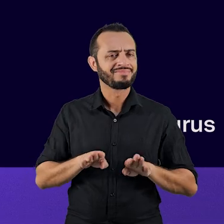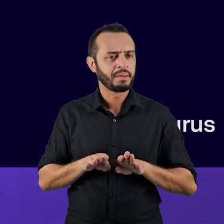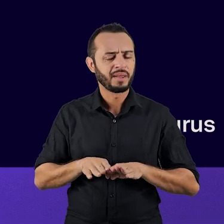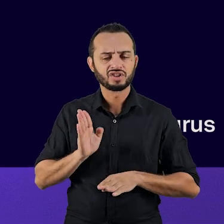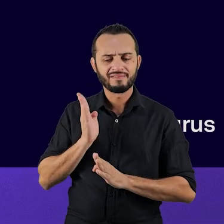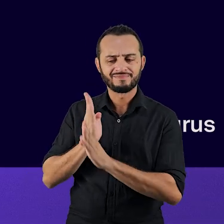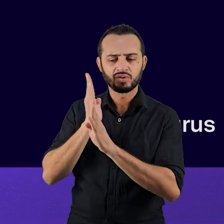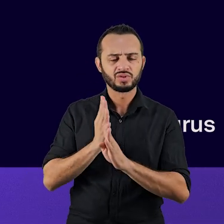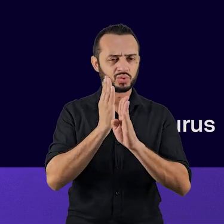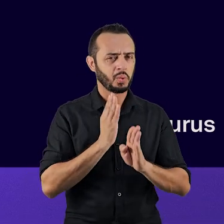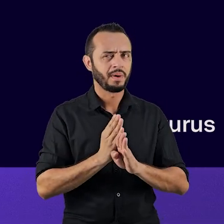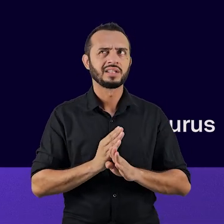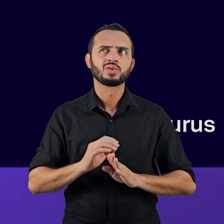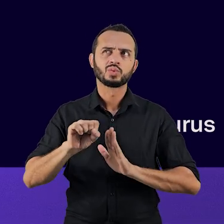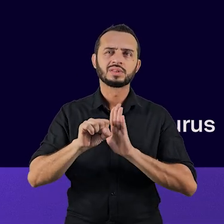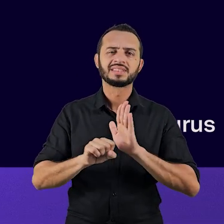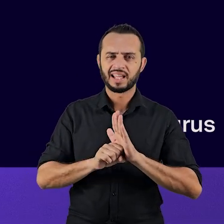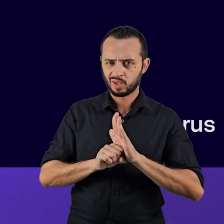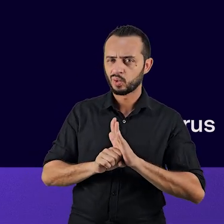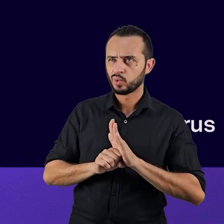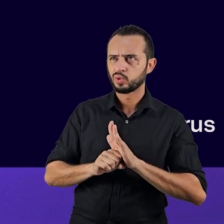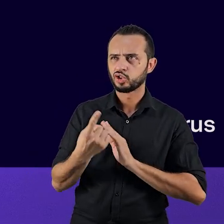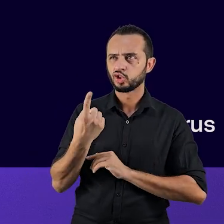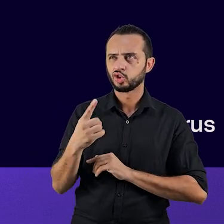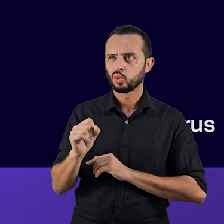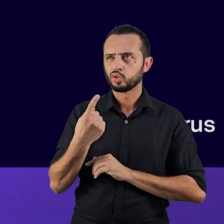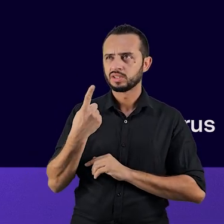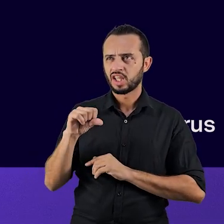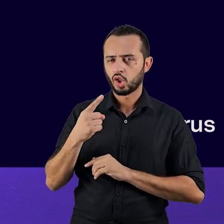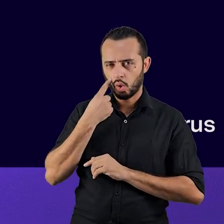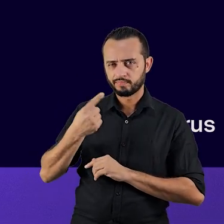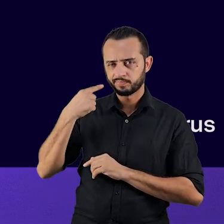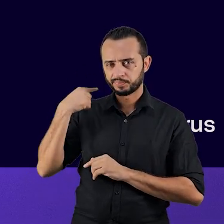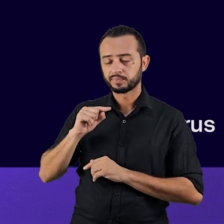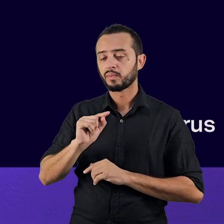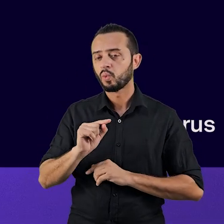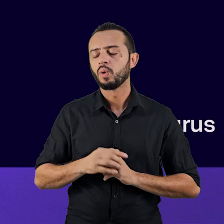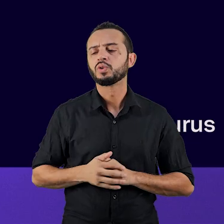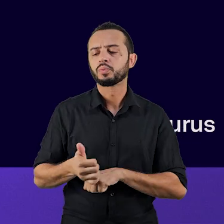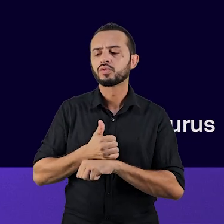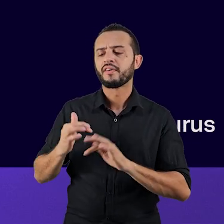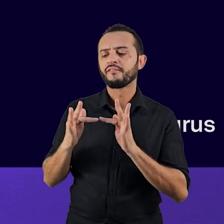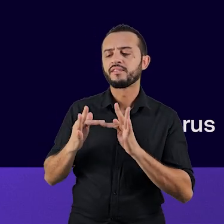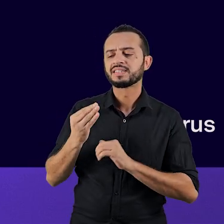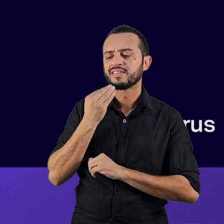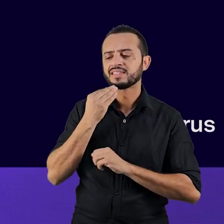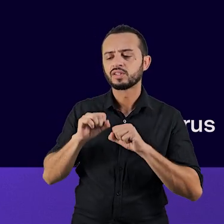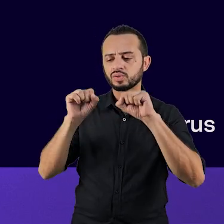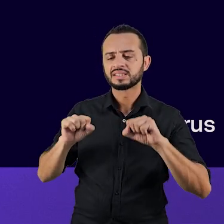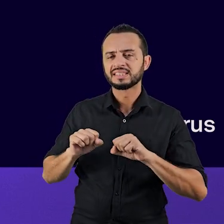entropia foi descoberta no século XVIII e XIX, quando os físicos estavam testando